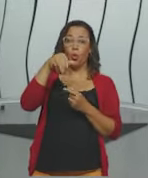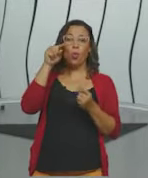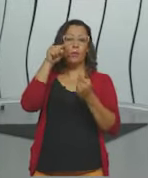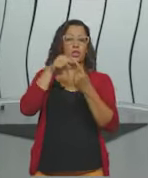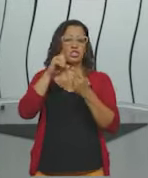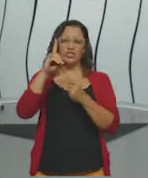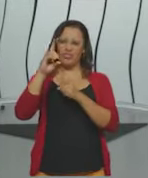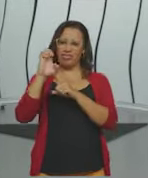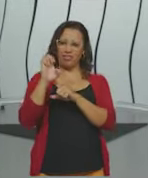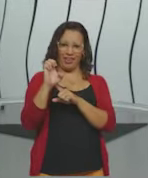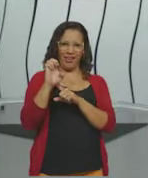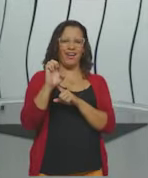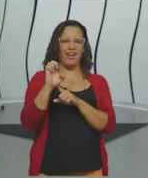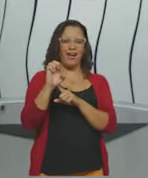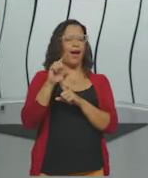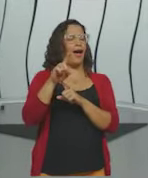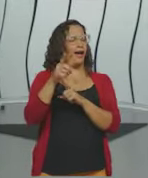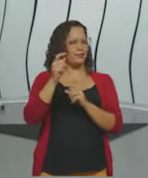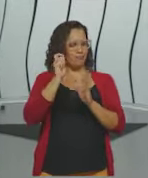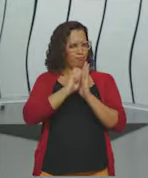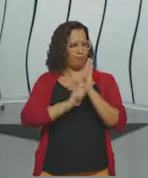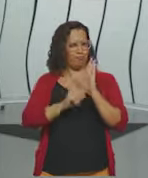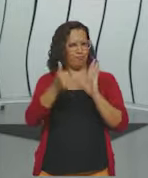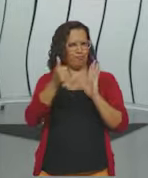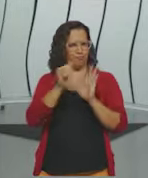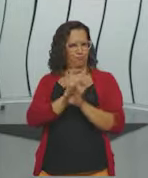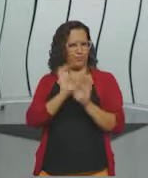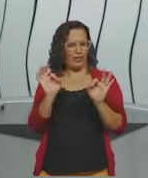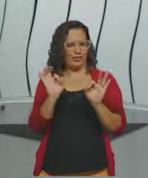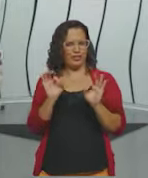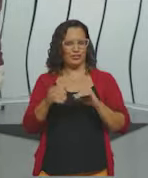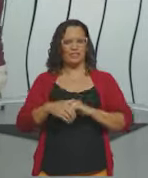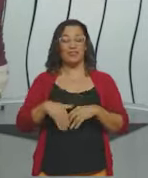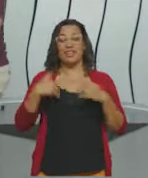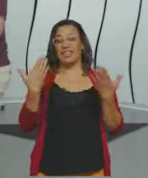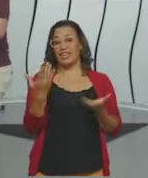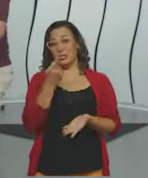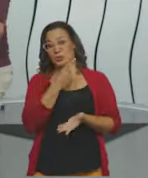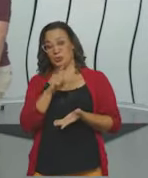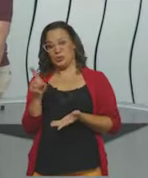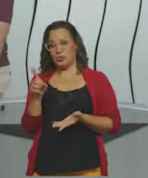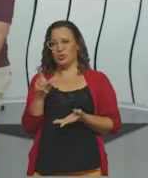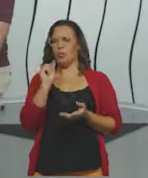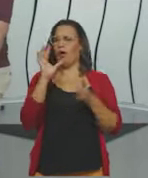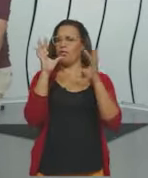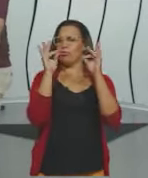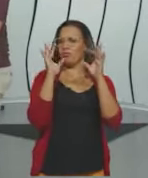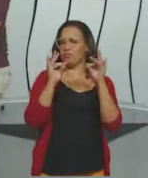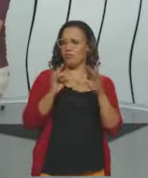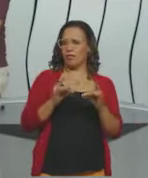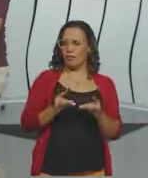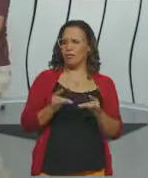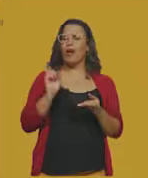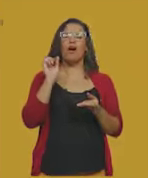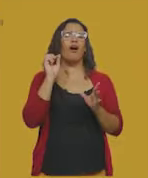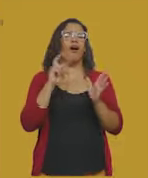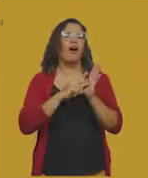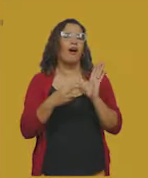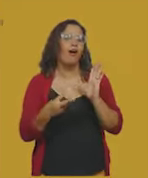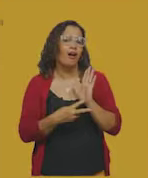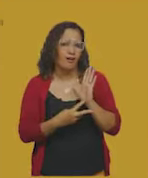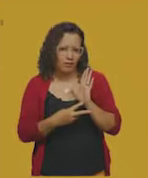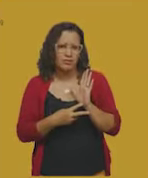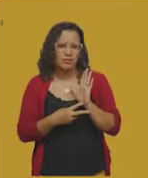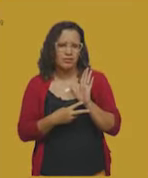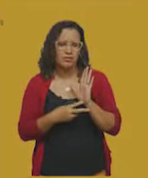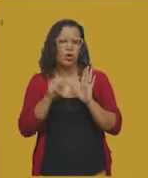também você vai com certeza arrasar. E por fim, nós temos o detalhamento. Detalhamento é o elemento